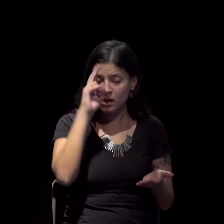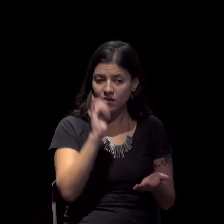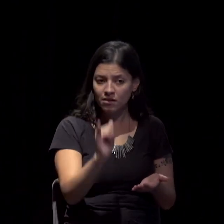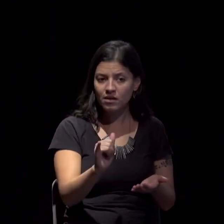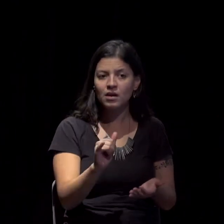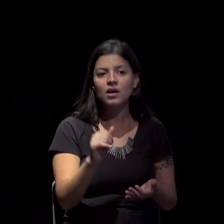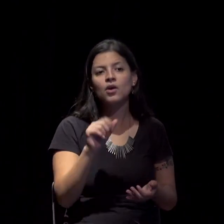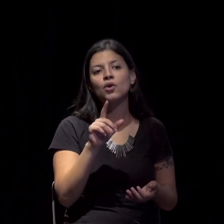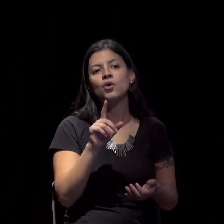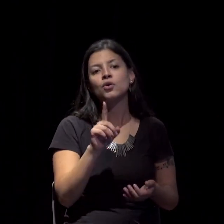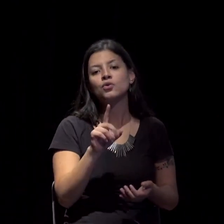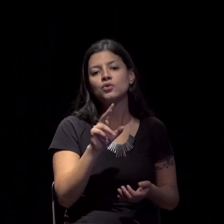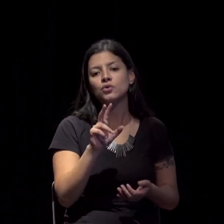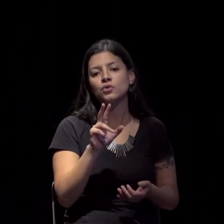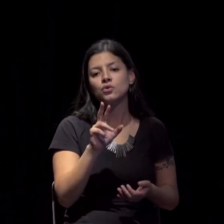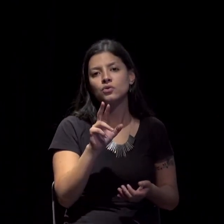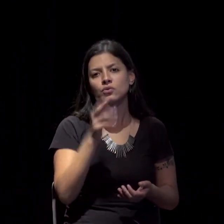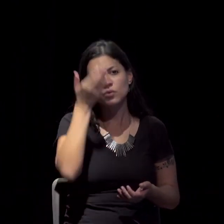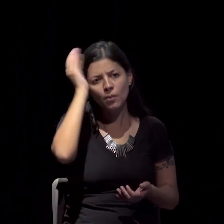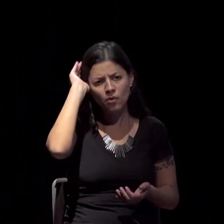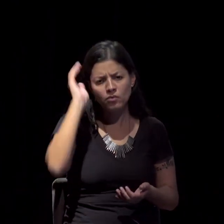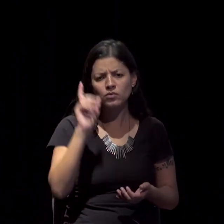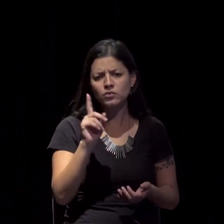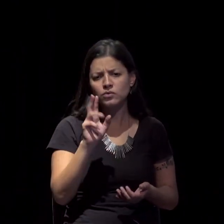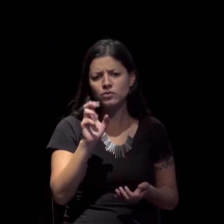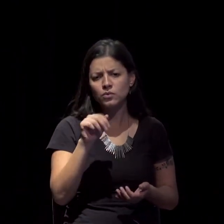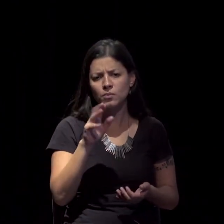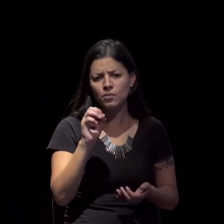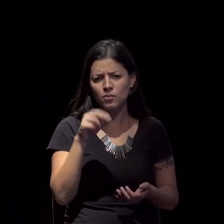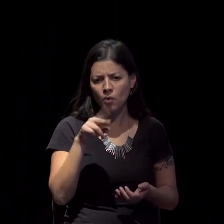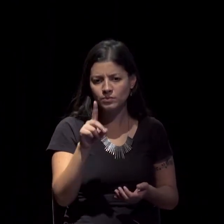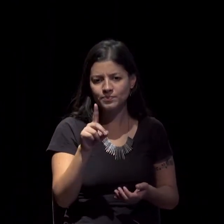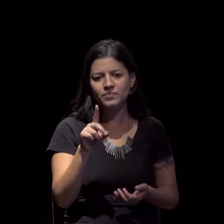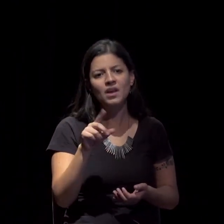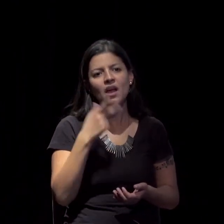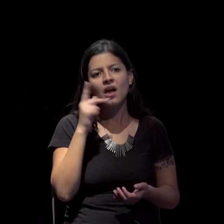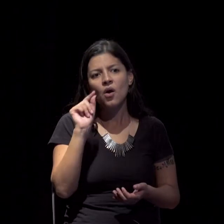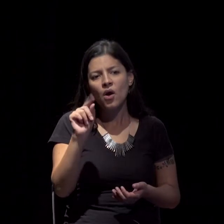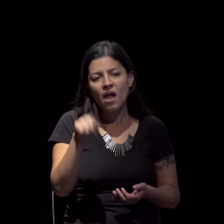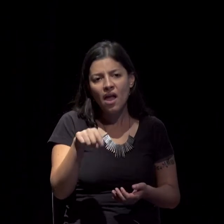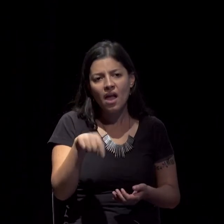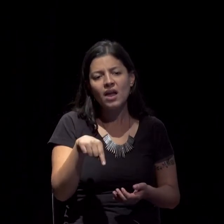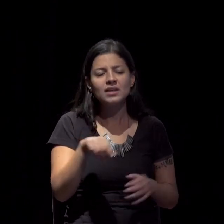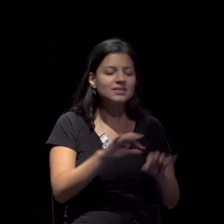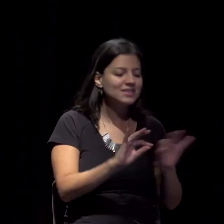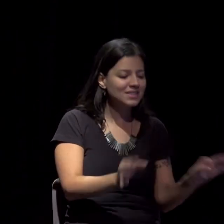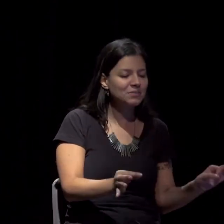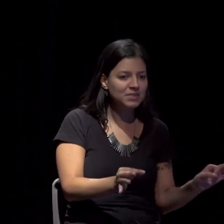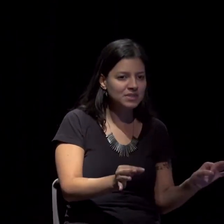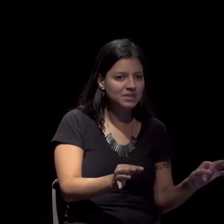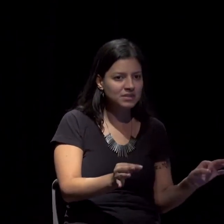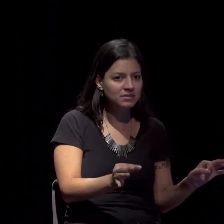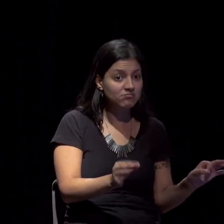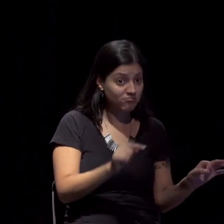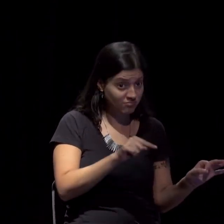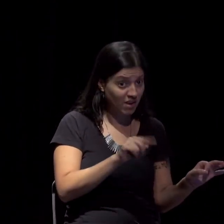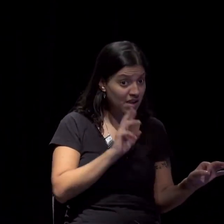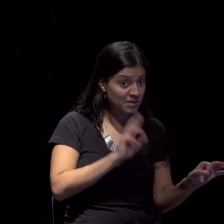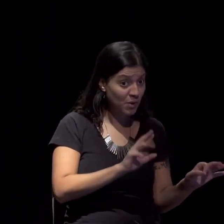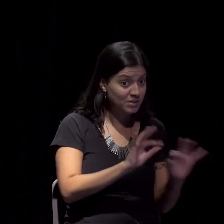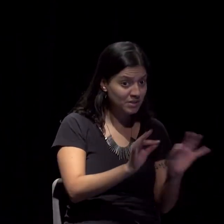uma frase de Drummond, Carlos Drummond de Andrade, quando ele dizia que o simples ele é fruto de um complexo processo de